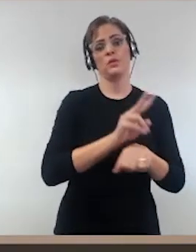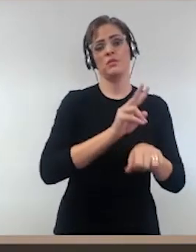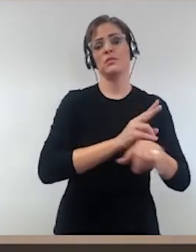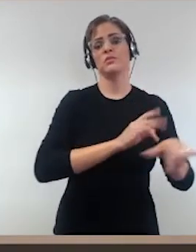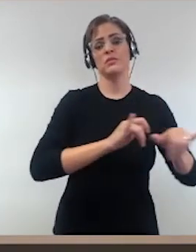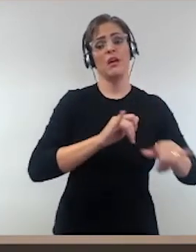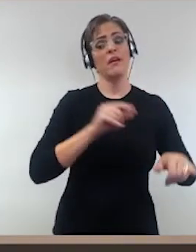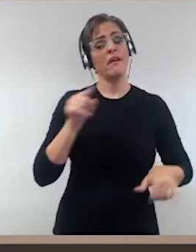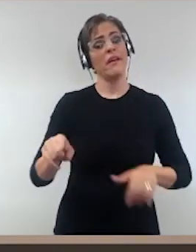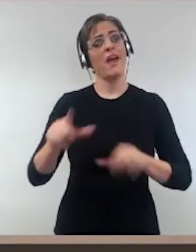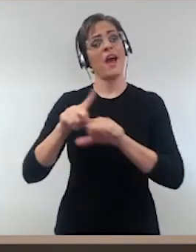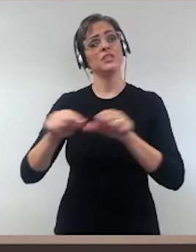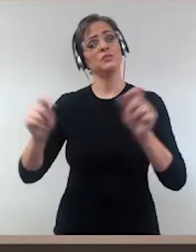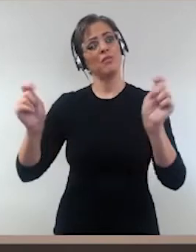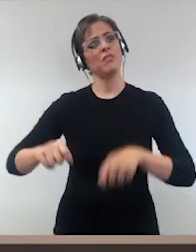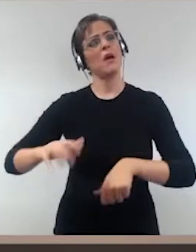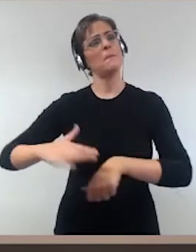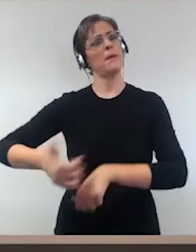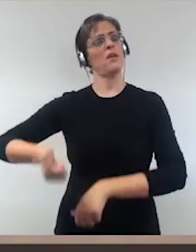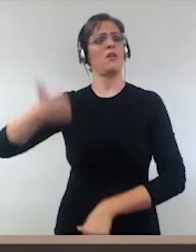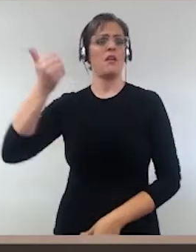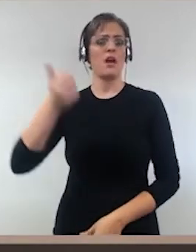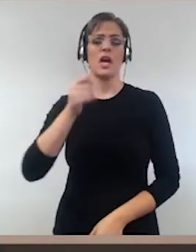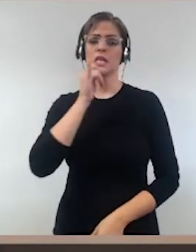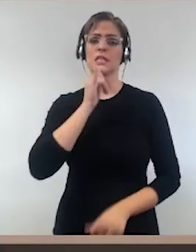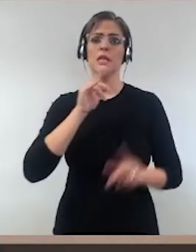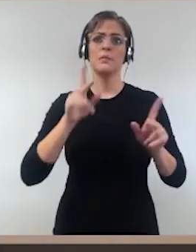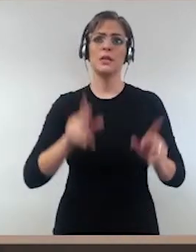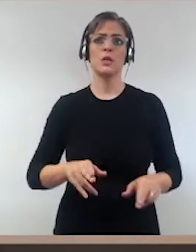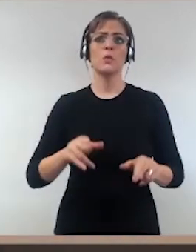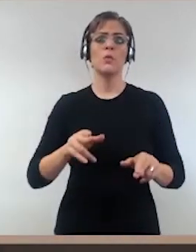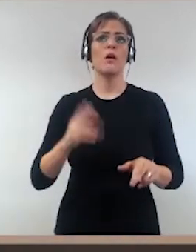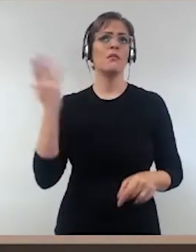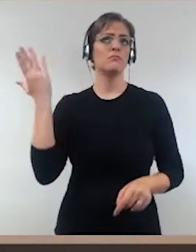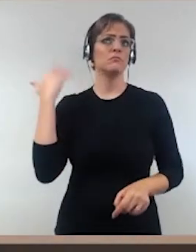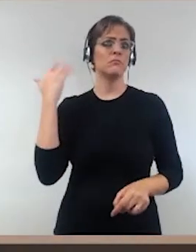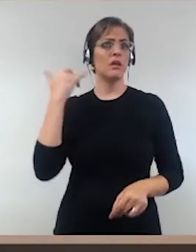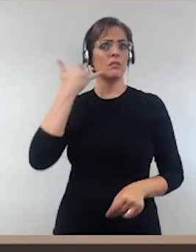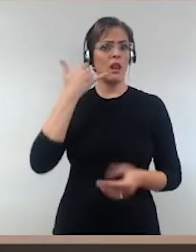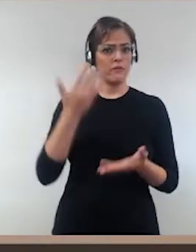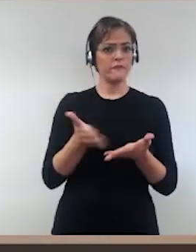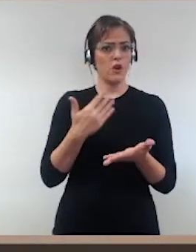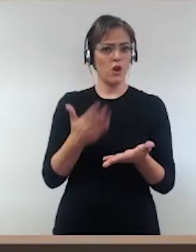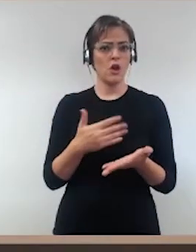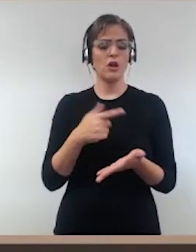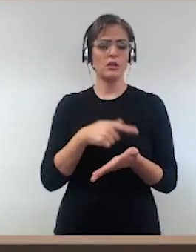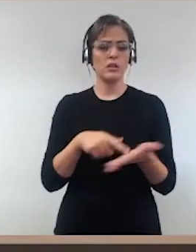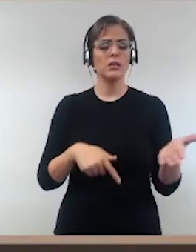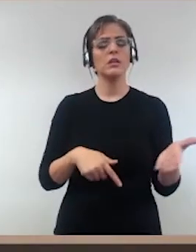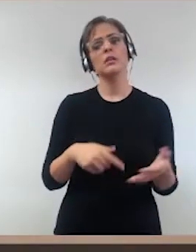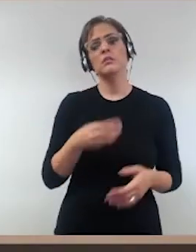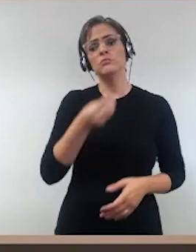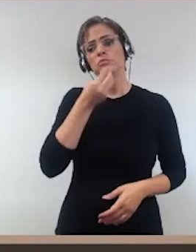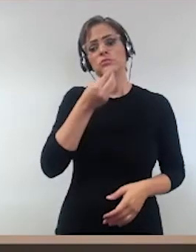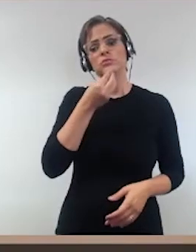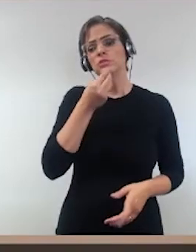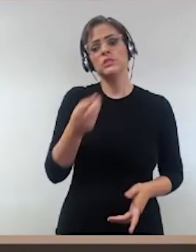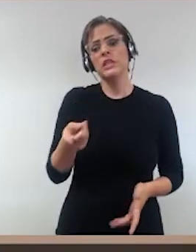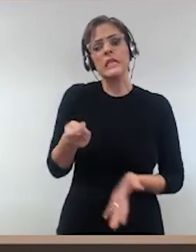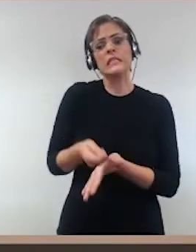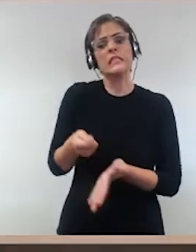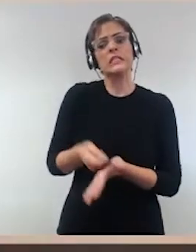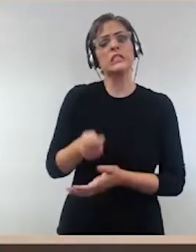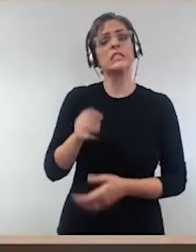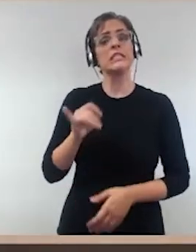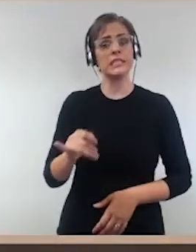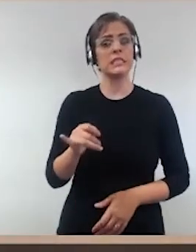muito esse artigo. A exemplo da lei de interceptação telefônica, a gente poderia exigir que somente em casos de suspeitas,